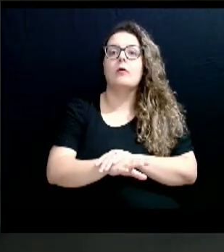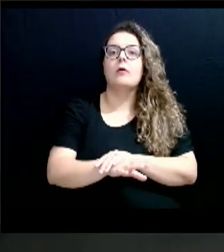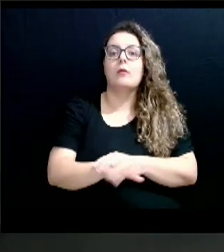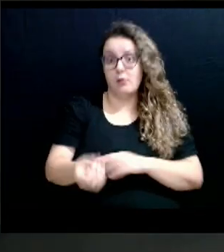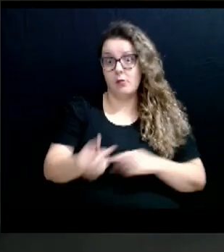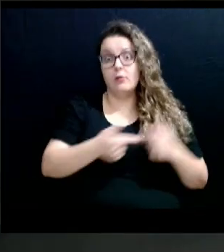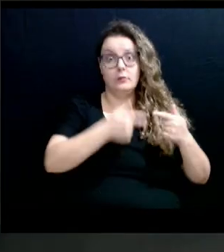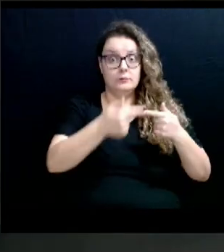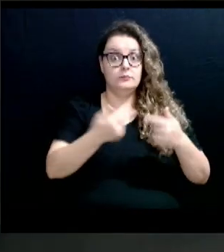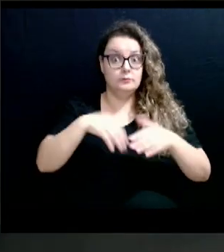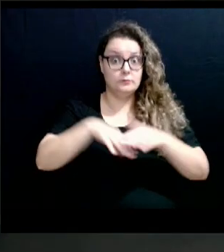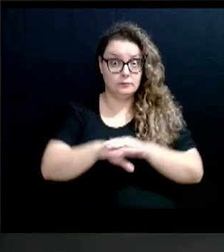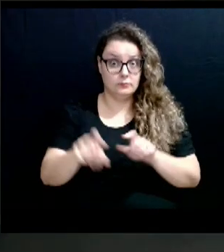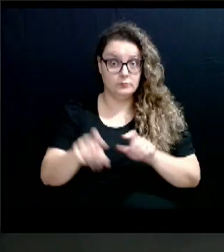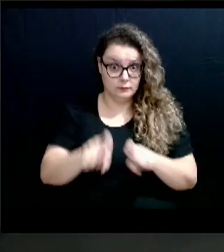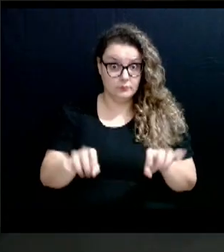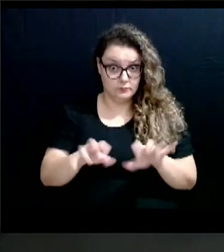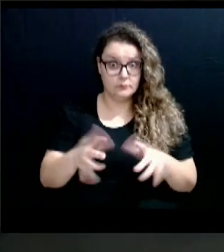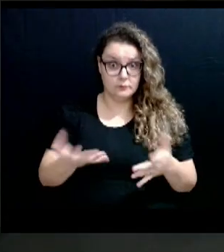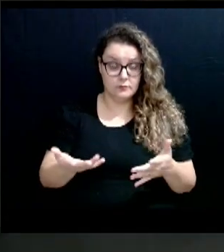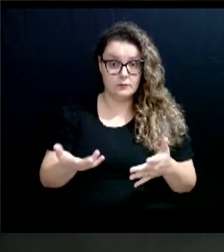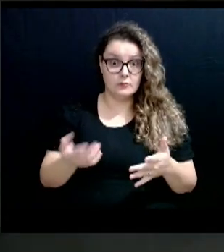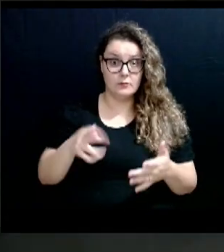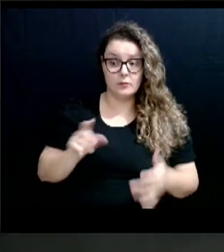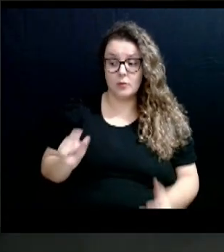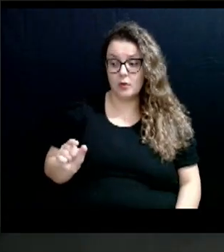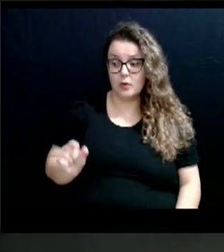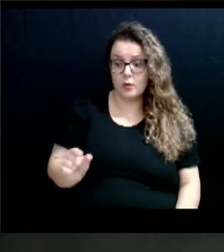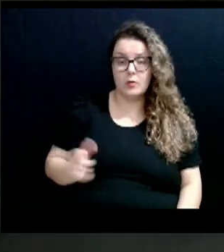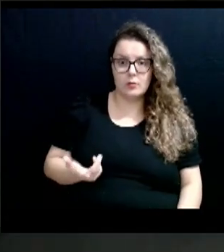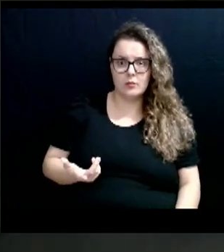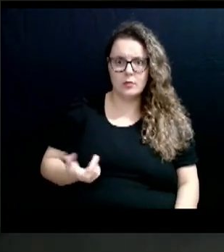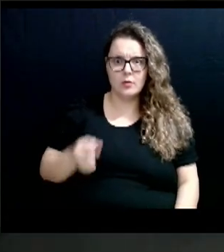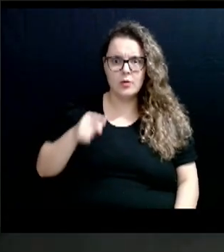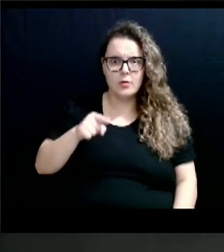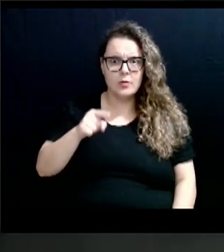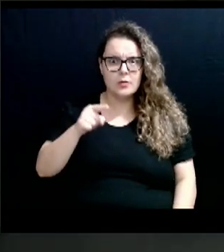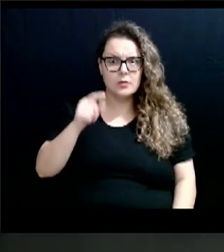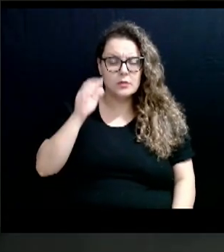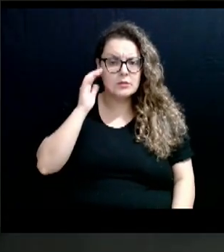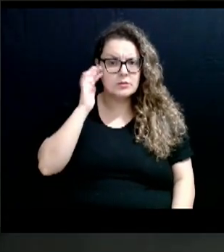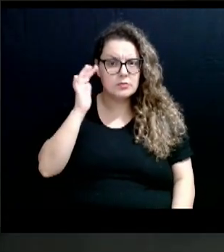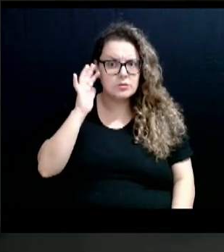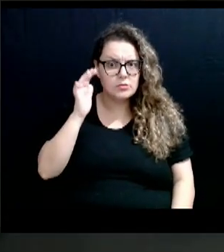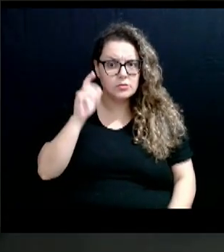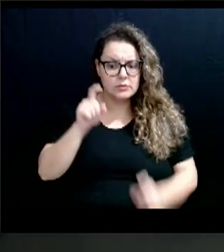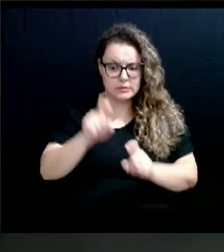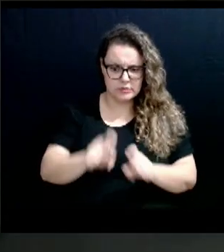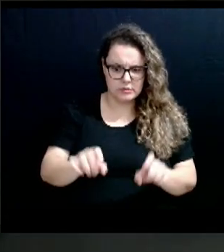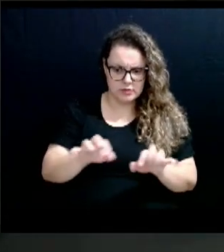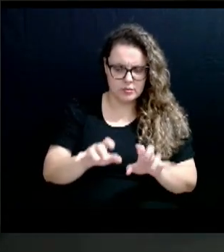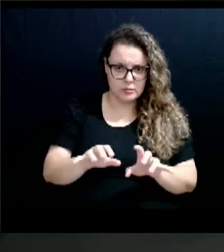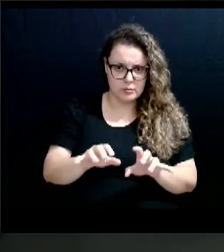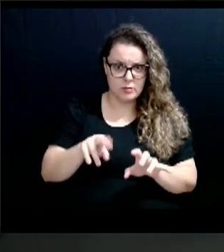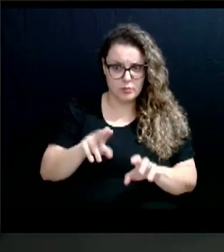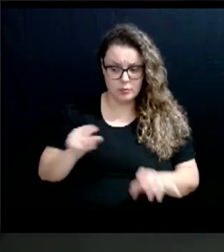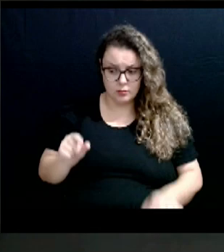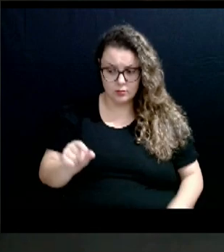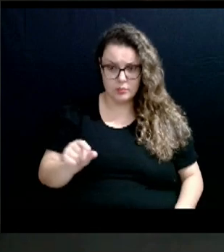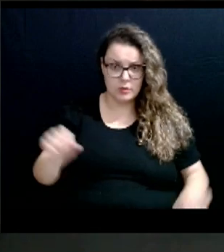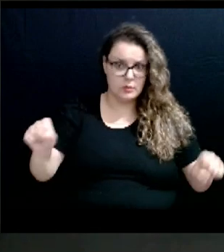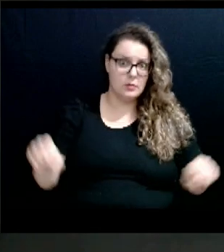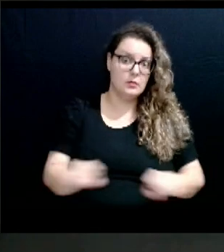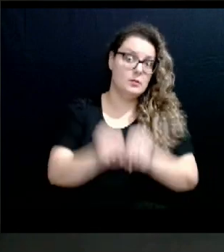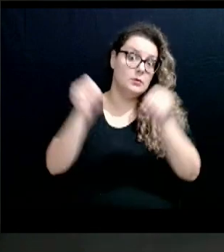no computador ou em um pendrive. Você já imaginou se esse computador, né, dá um piripaque, dá um